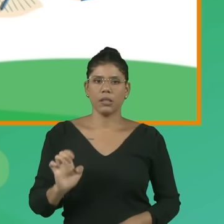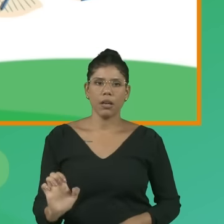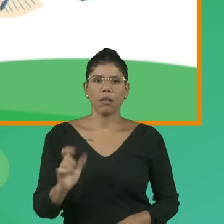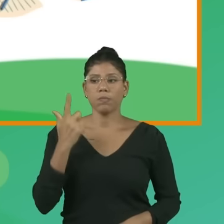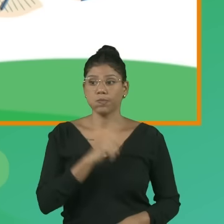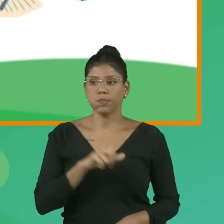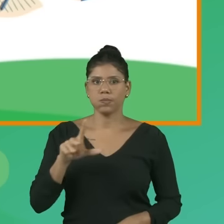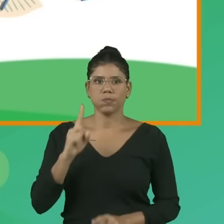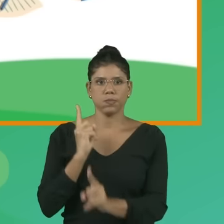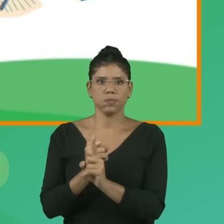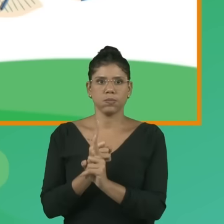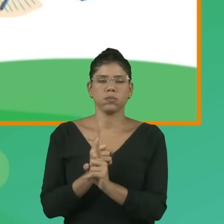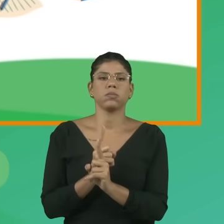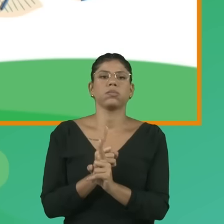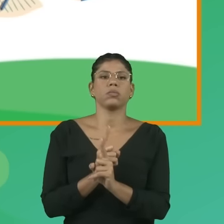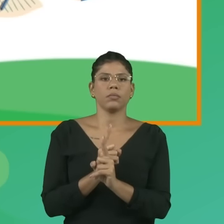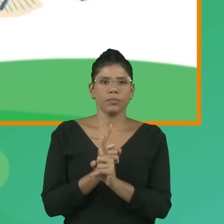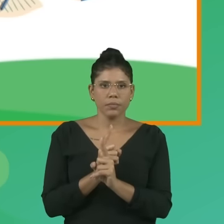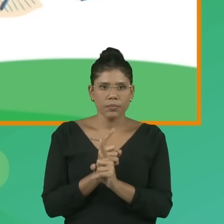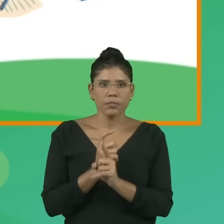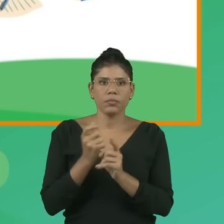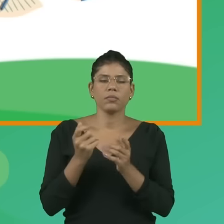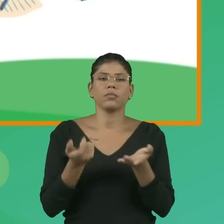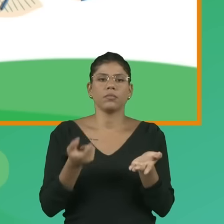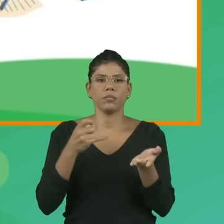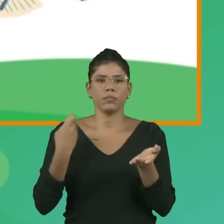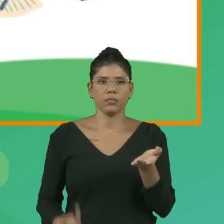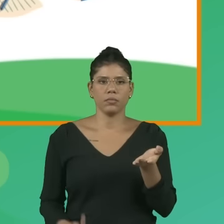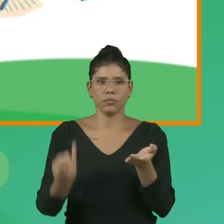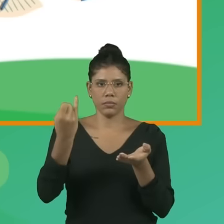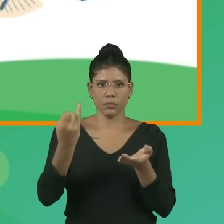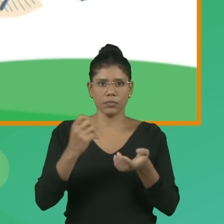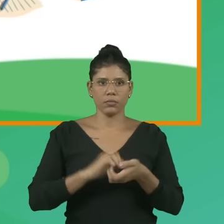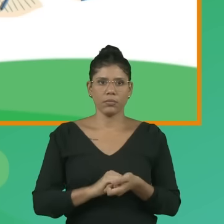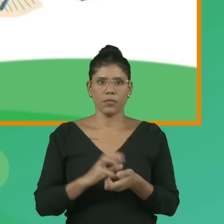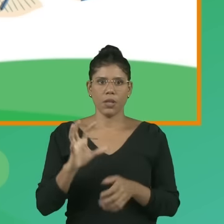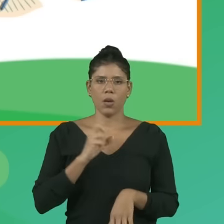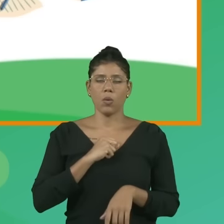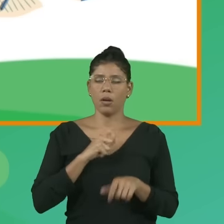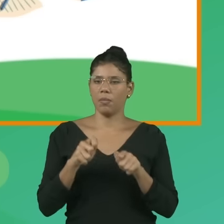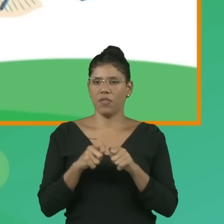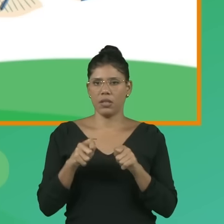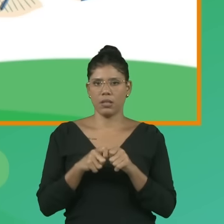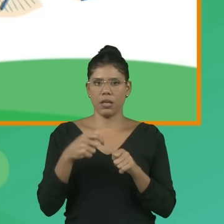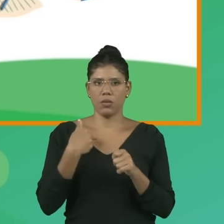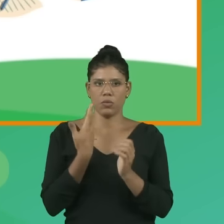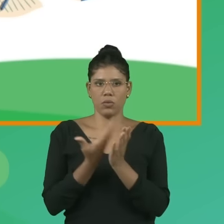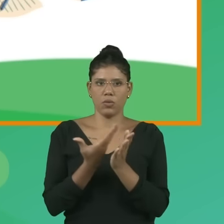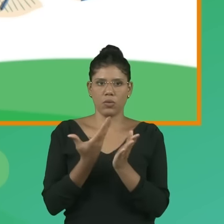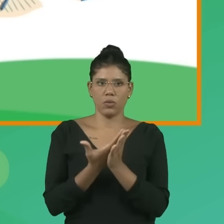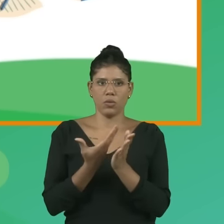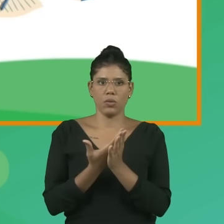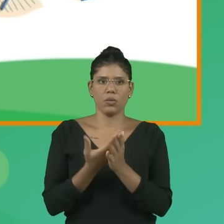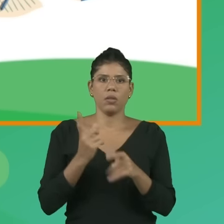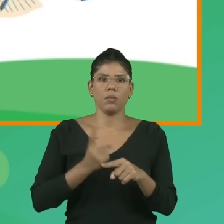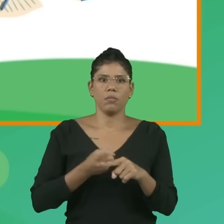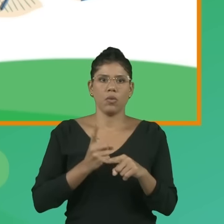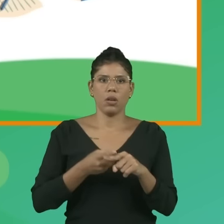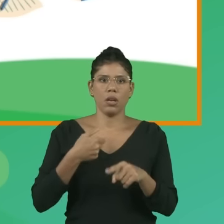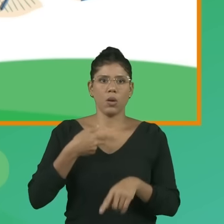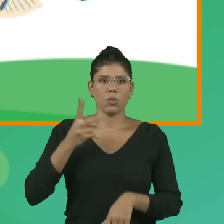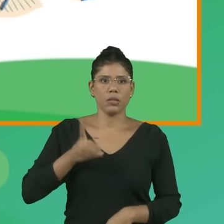certo? Então, anotação, sublinhar, é sempre muito importante aí, eu adoro fazer isso quando eu estou estudando, porque eu